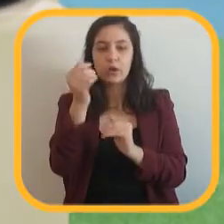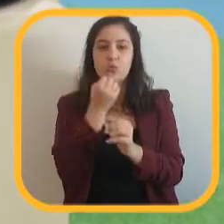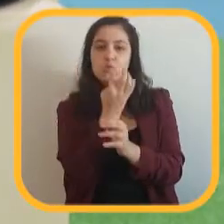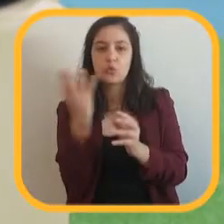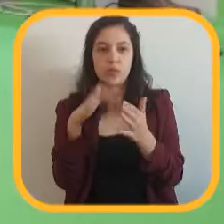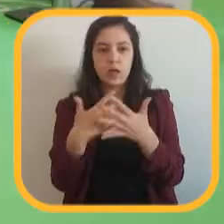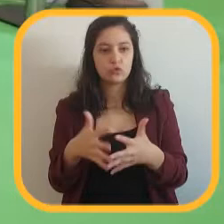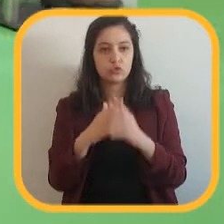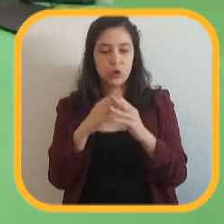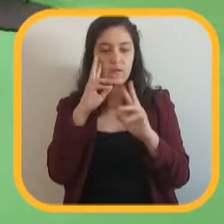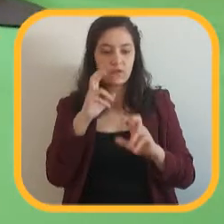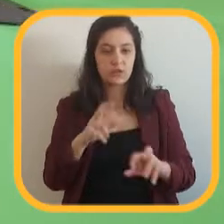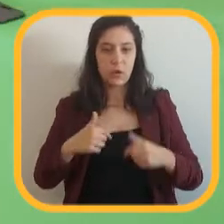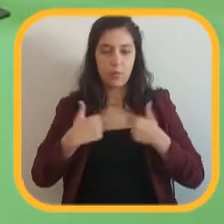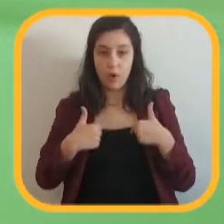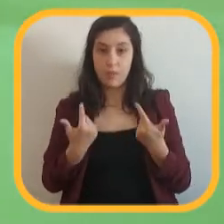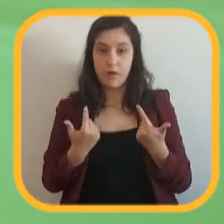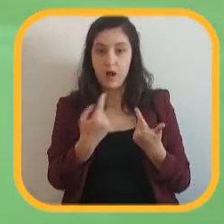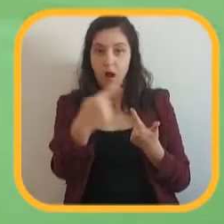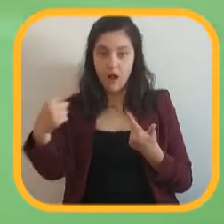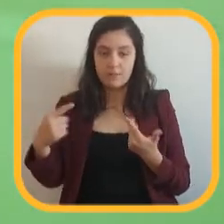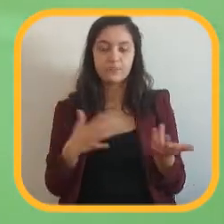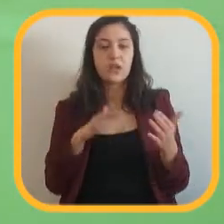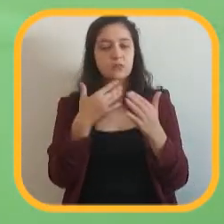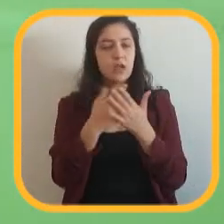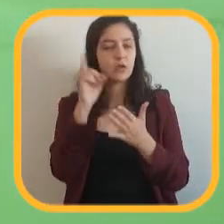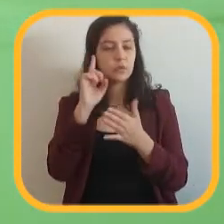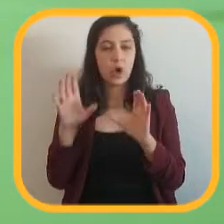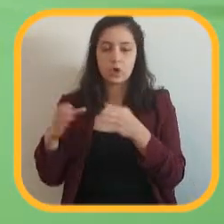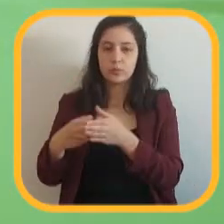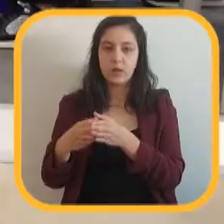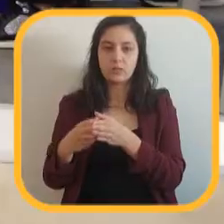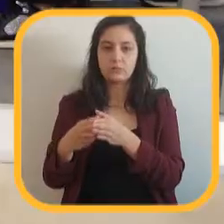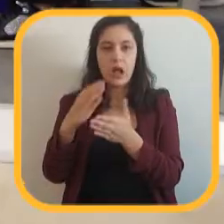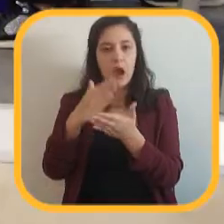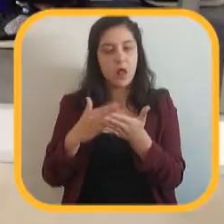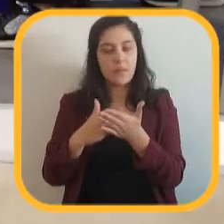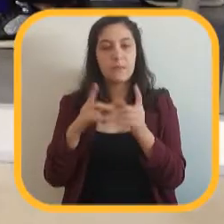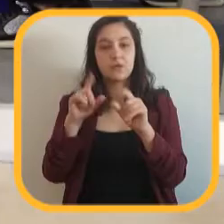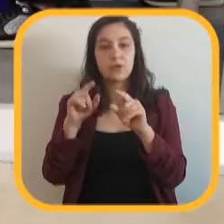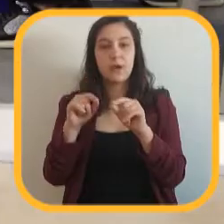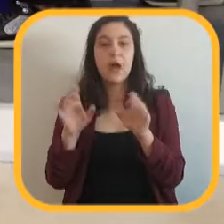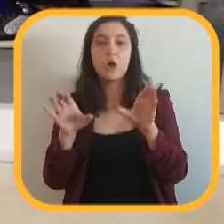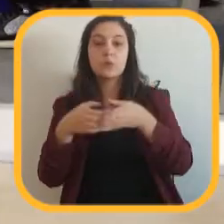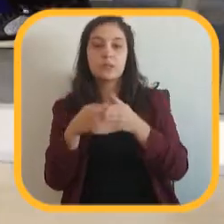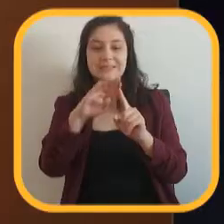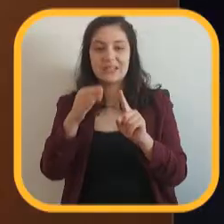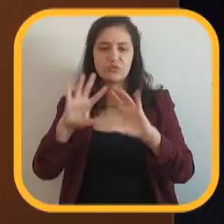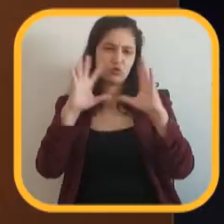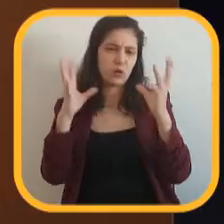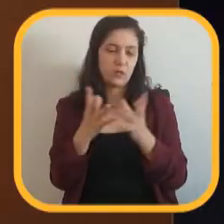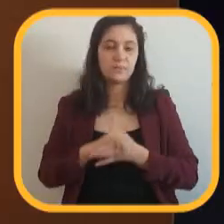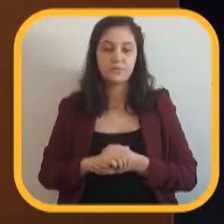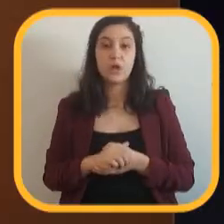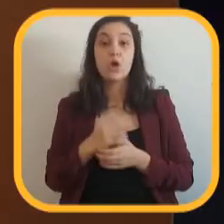Portugal apresentam estruturas de investigação próprias. Prestam um contributo importante à comunidade académica, mas também à comunidade